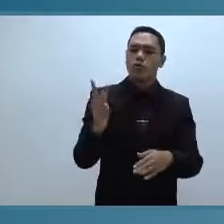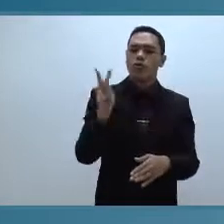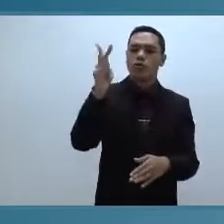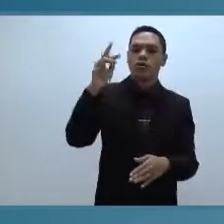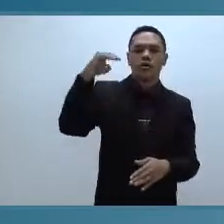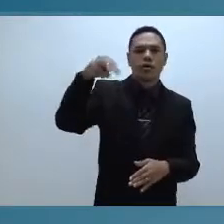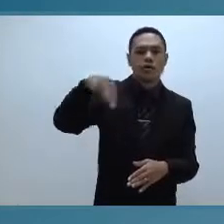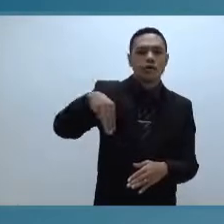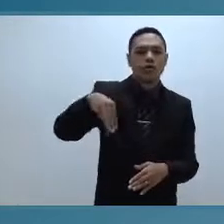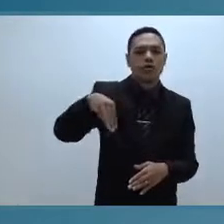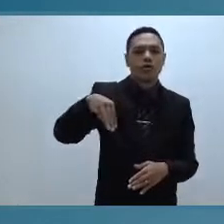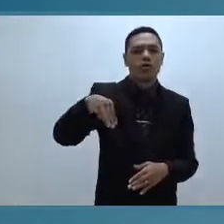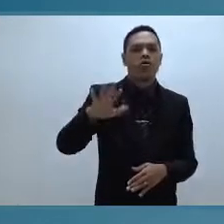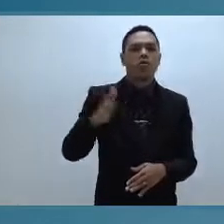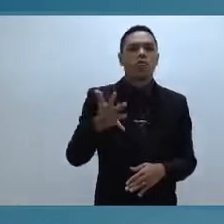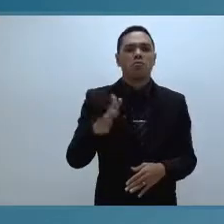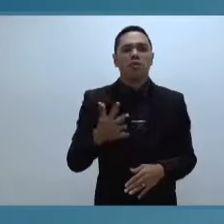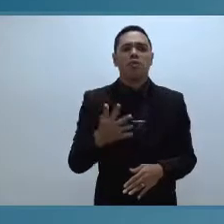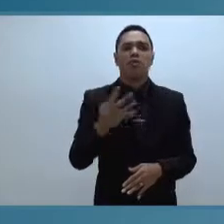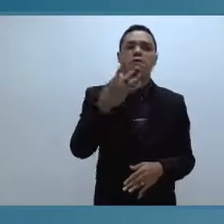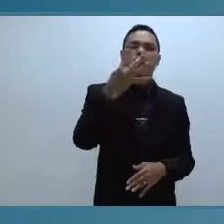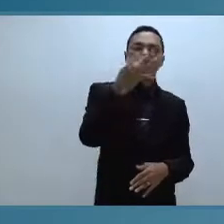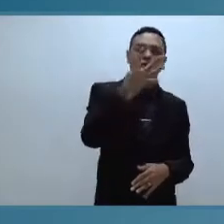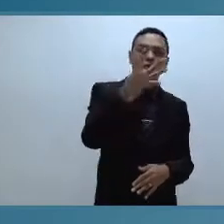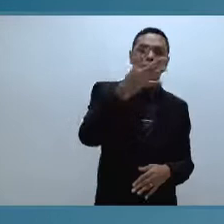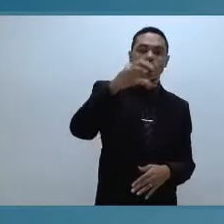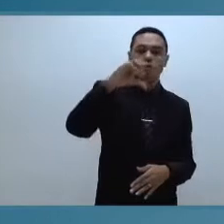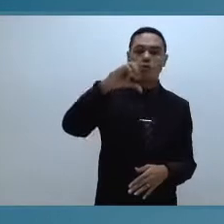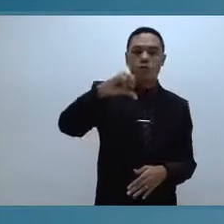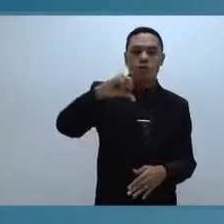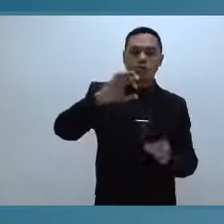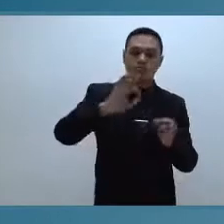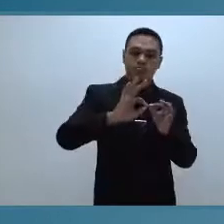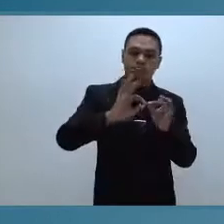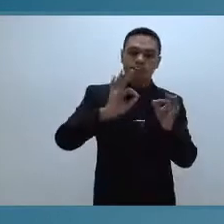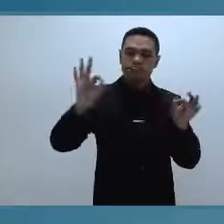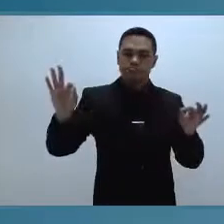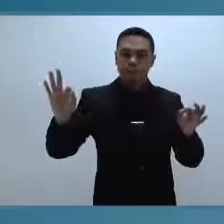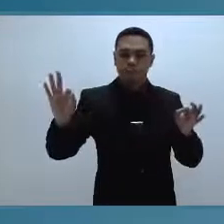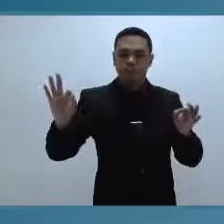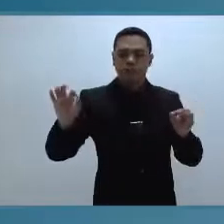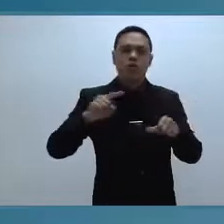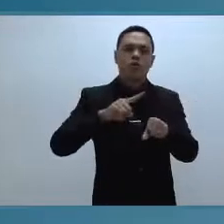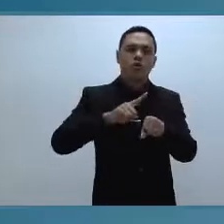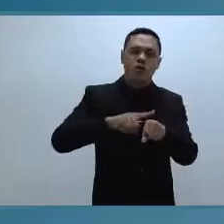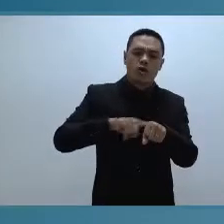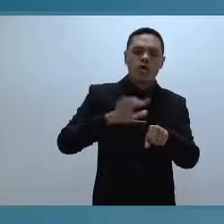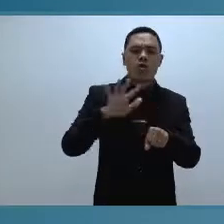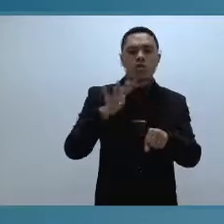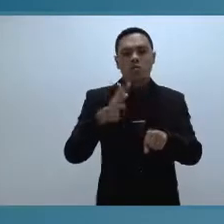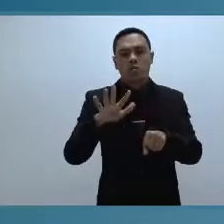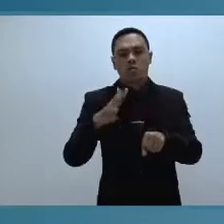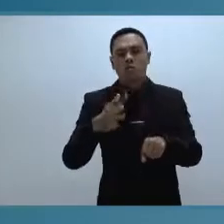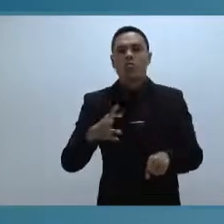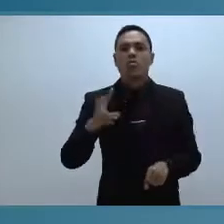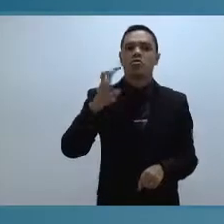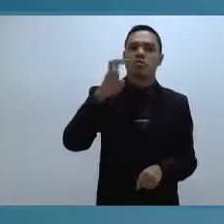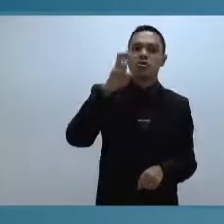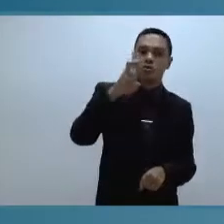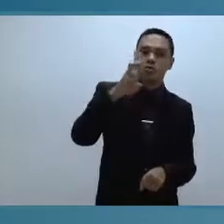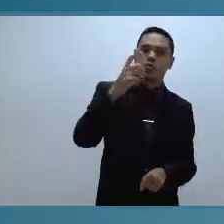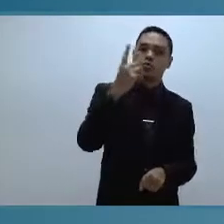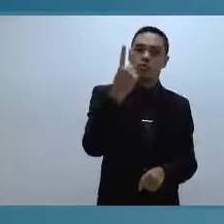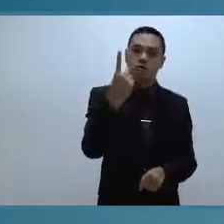estimado no percurso da viagem entre as duas cidades tem de aproximadamente 50 minutos. Já em